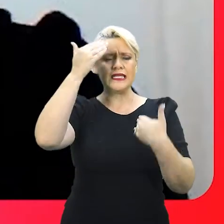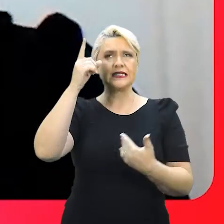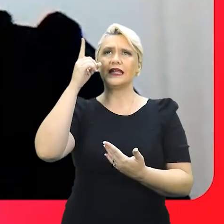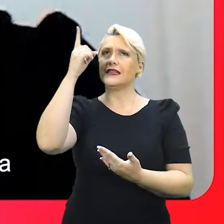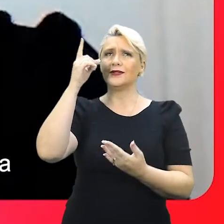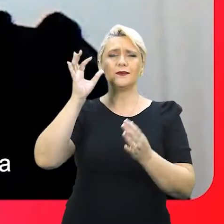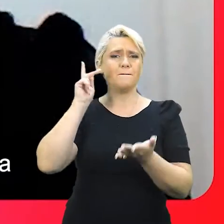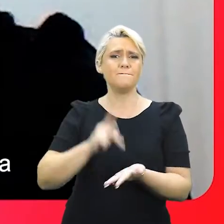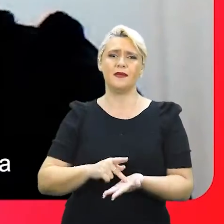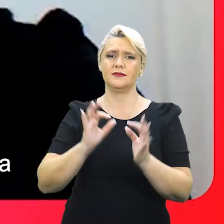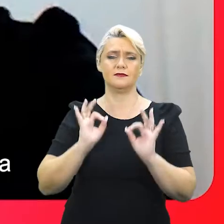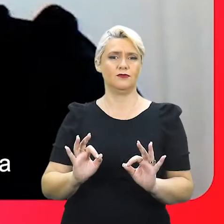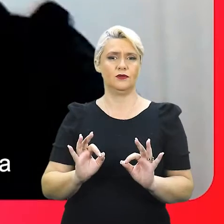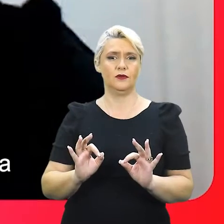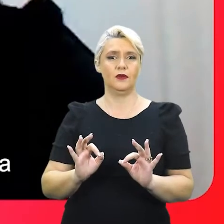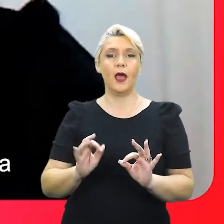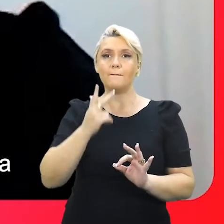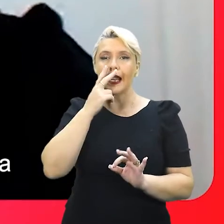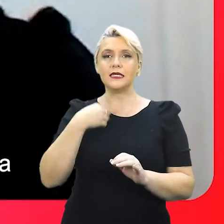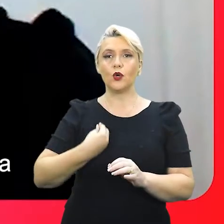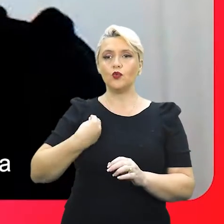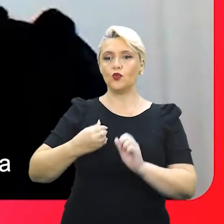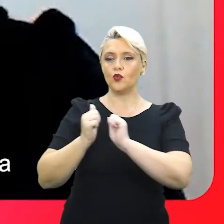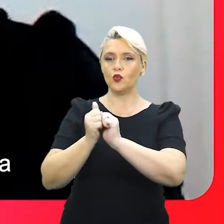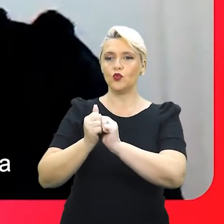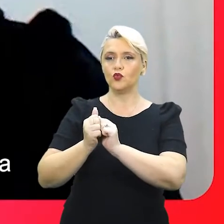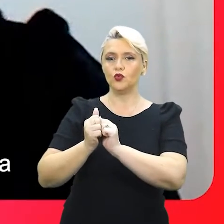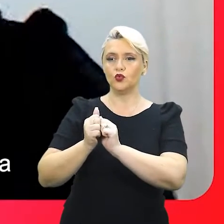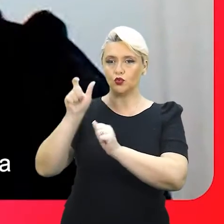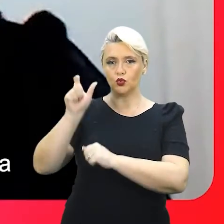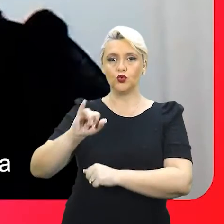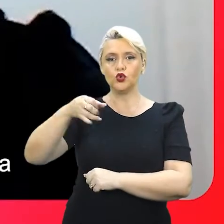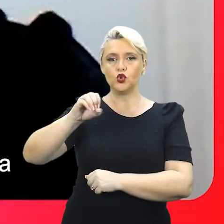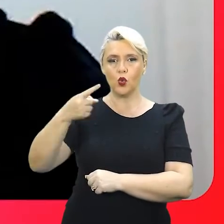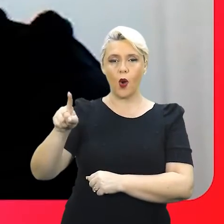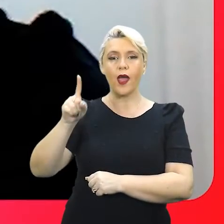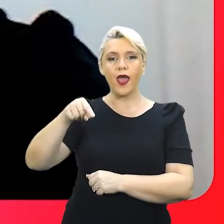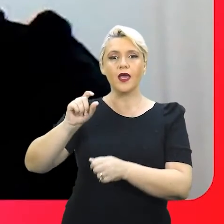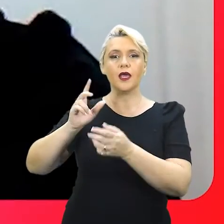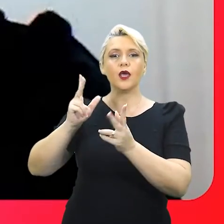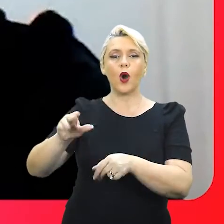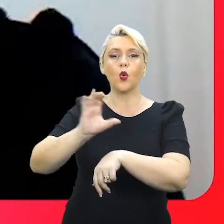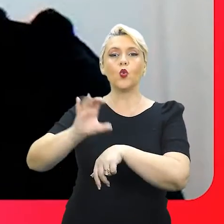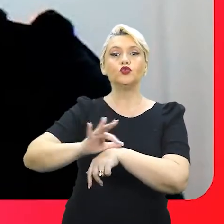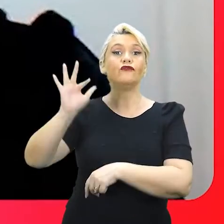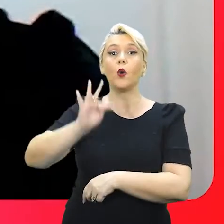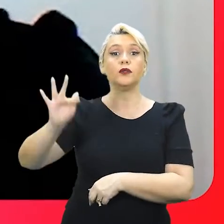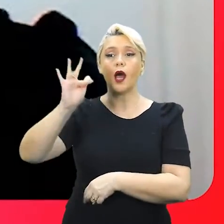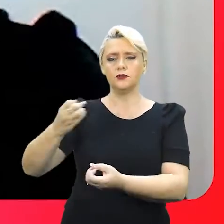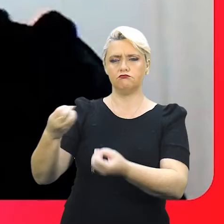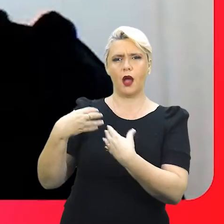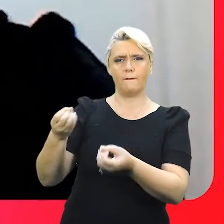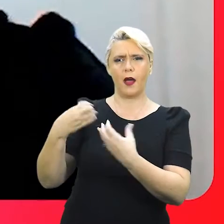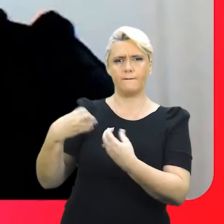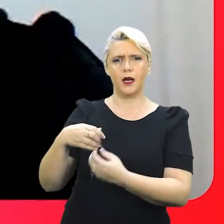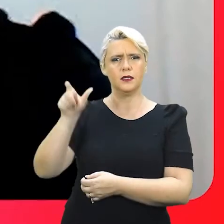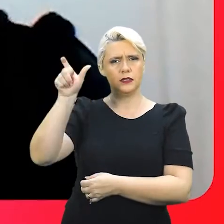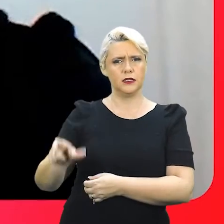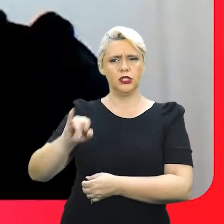tudo. Eu vivi uma faculdade com o João Saldanha, durante um Sim, ano ele em Goiânia. Né? Saldanha é um homem de uma